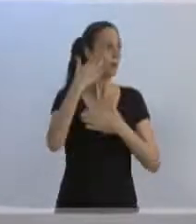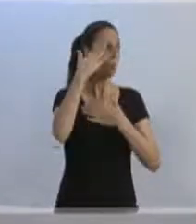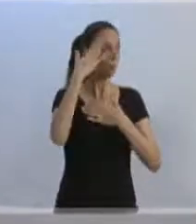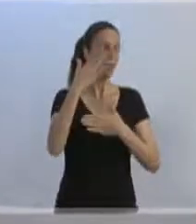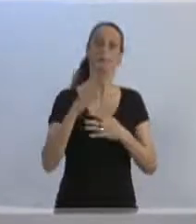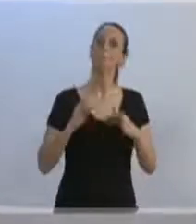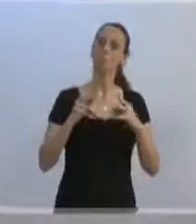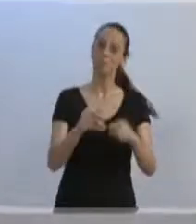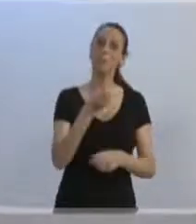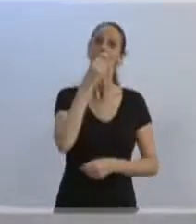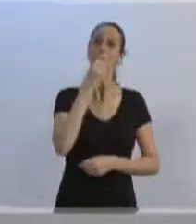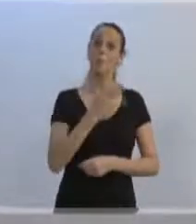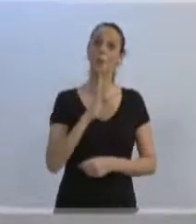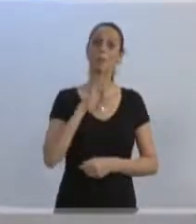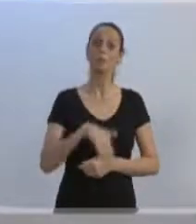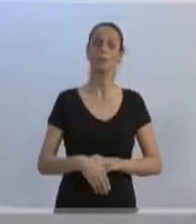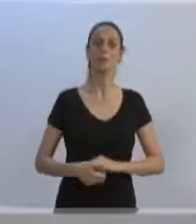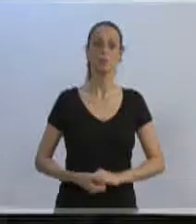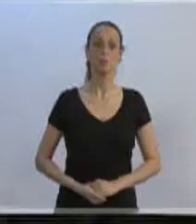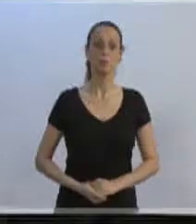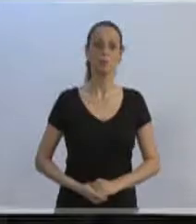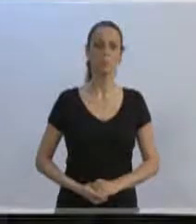e têm todos uma boa tarde